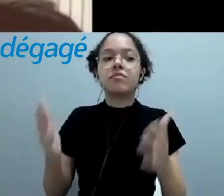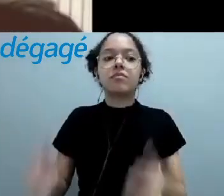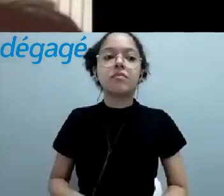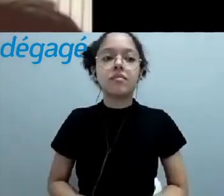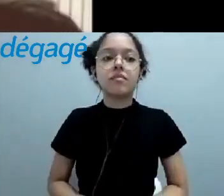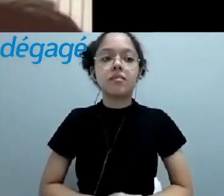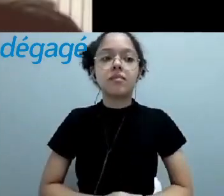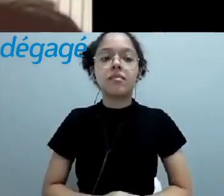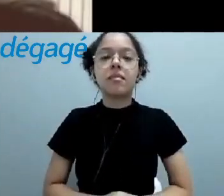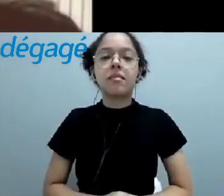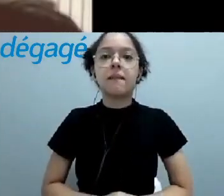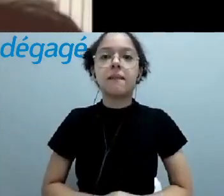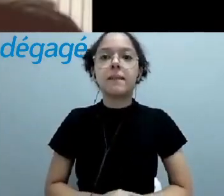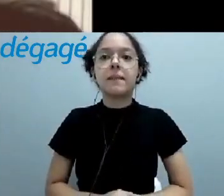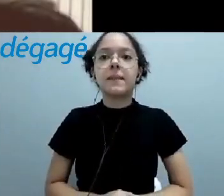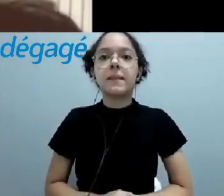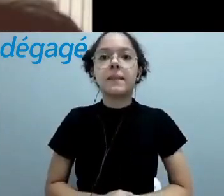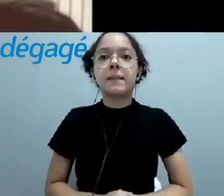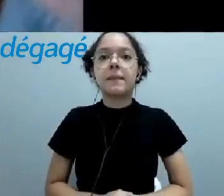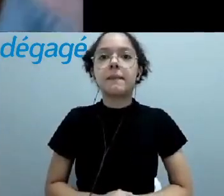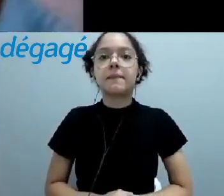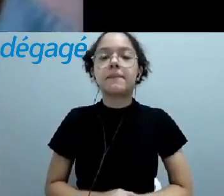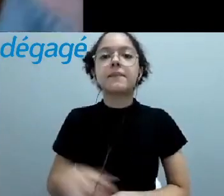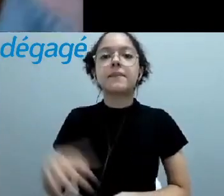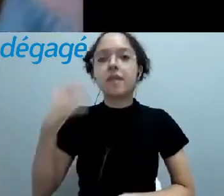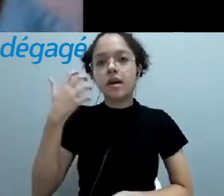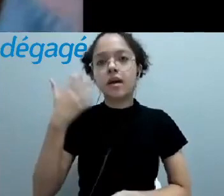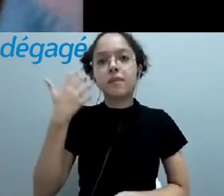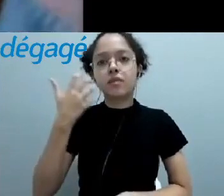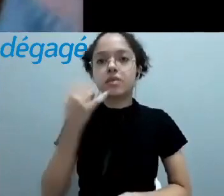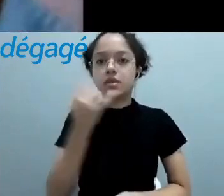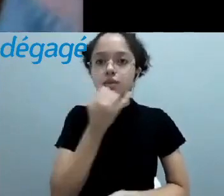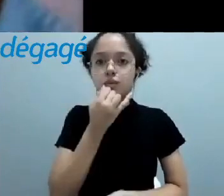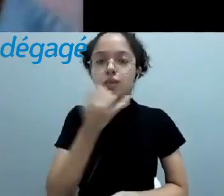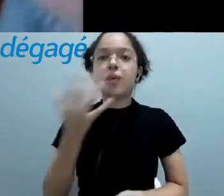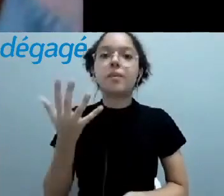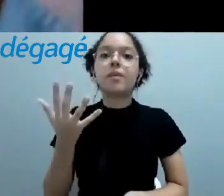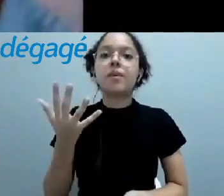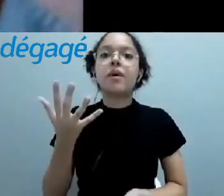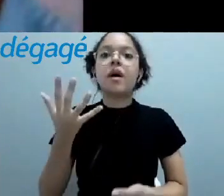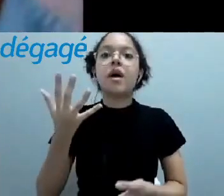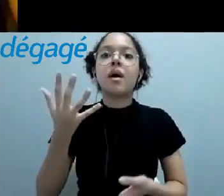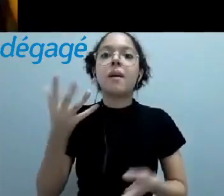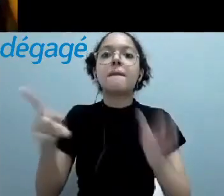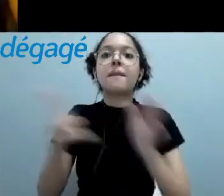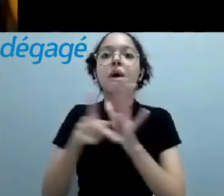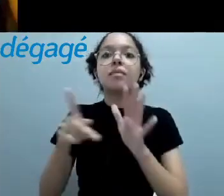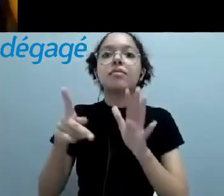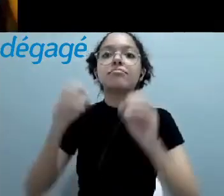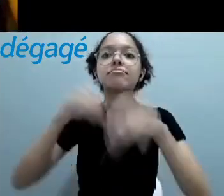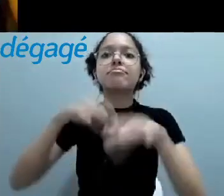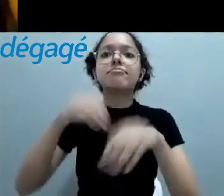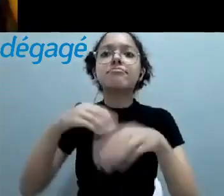o carrinho do som, da música, desculpa, a vibração é o carrinho da música, né? É direta, né?